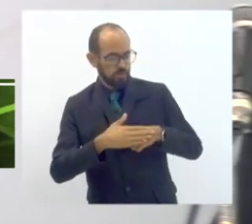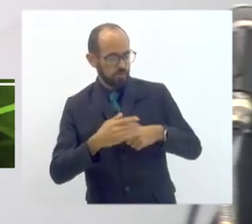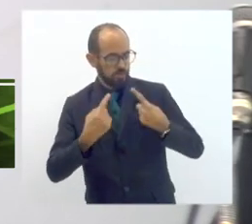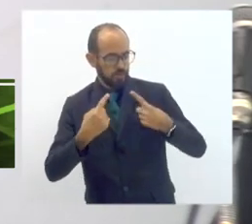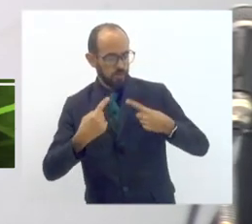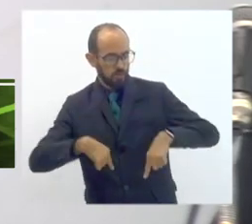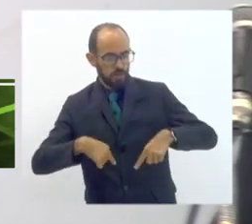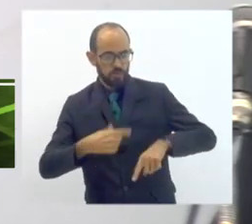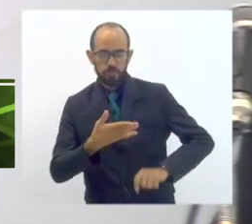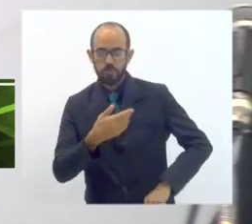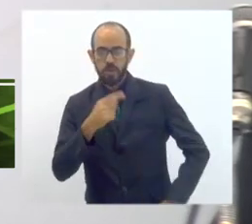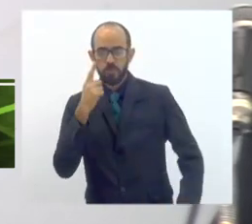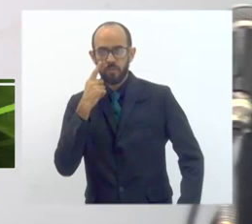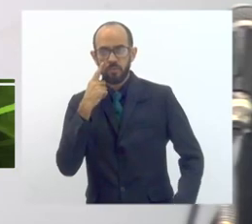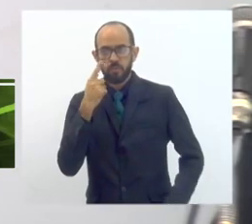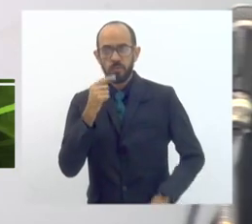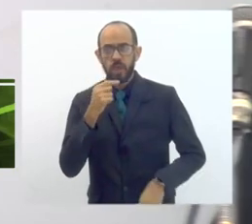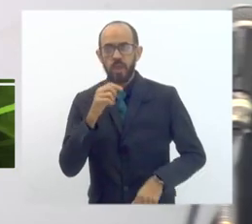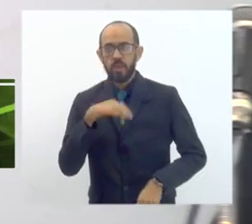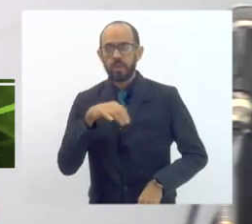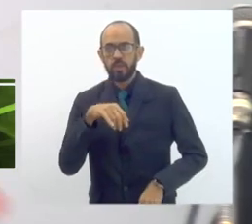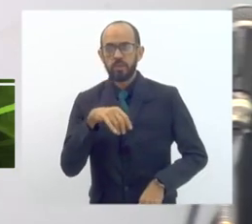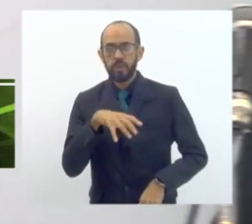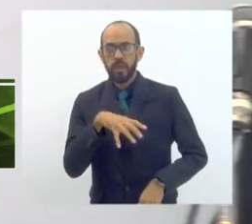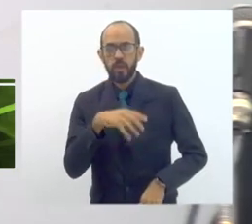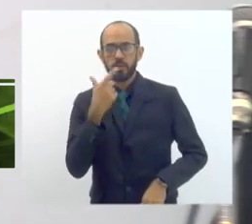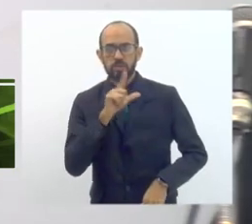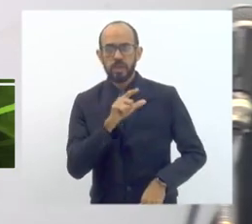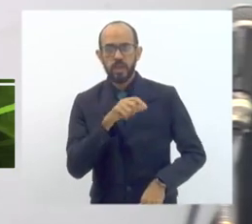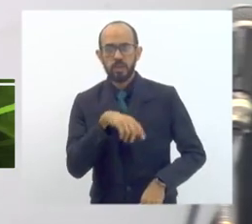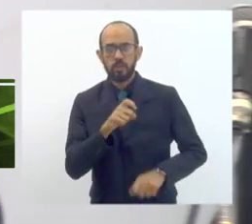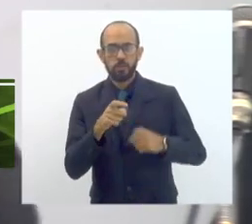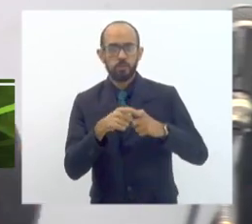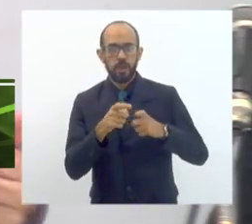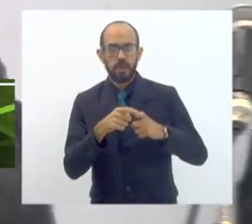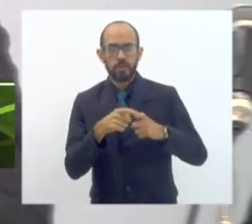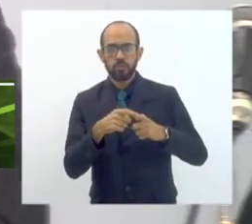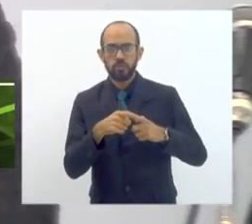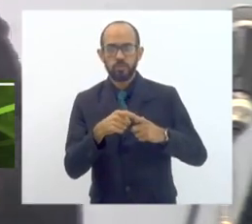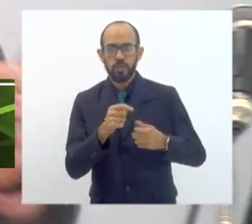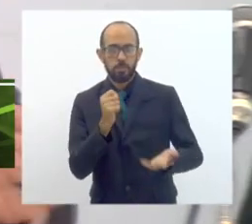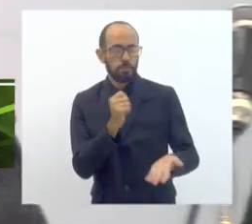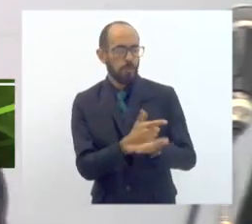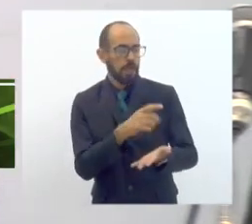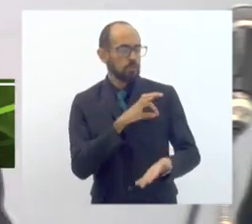ver quem pega o médico dando R$500 a mais para ele, R$500 a menos para ele,